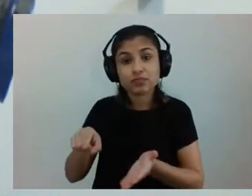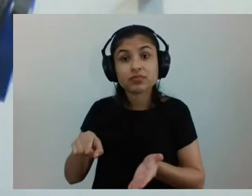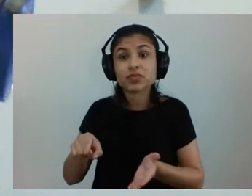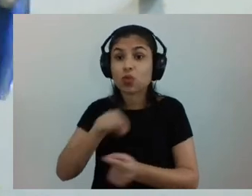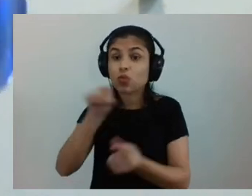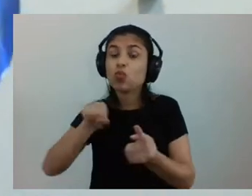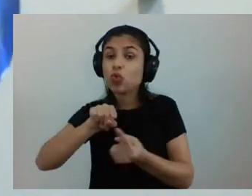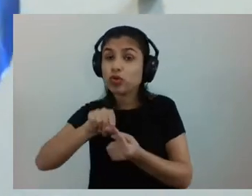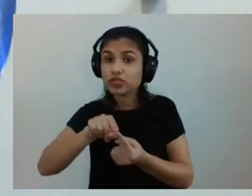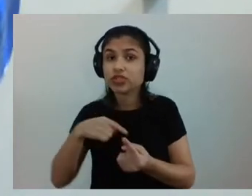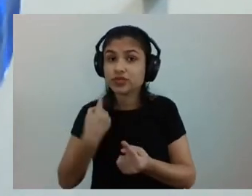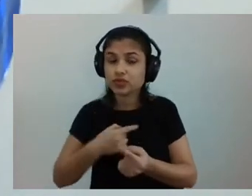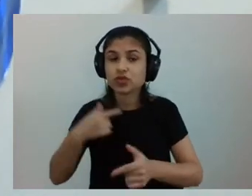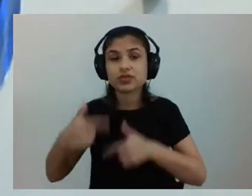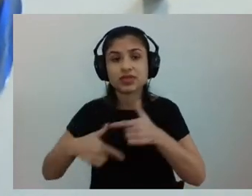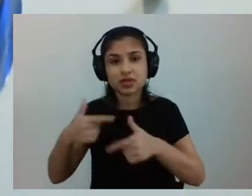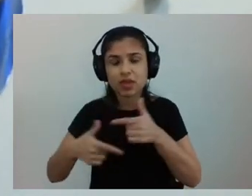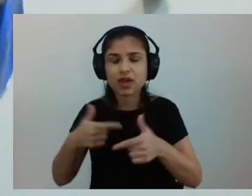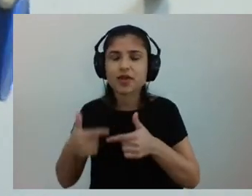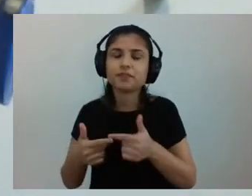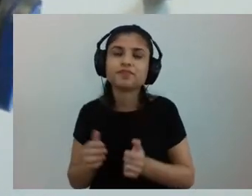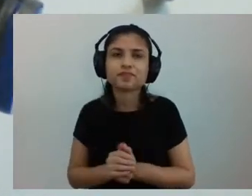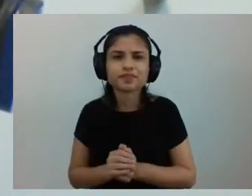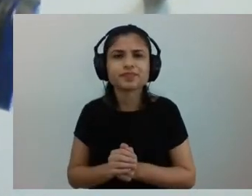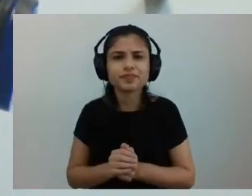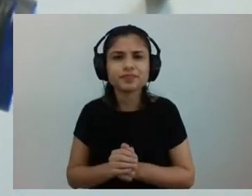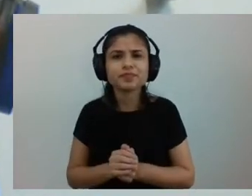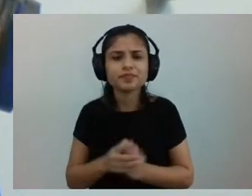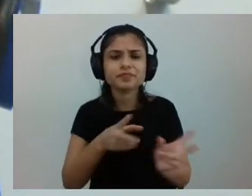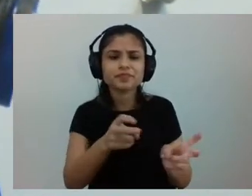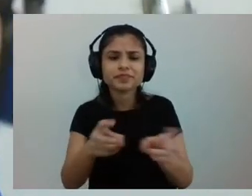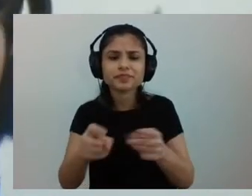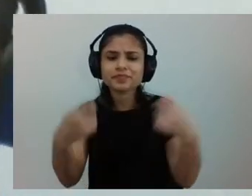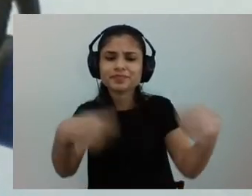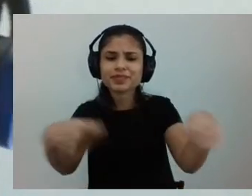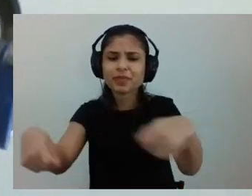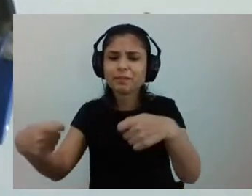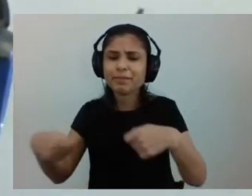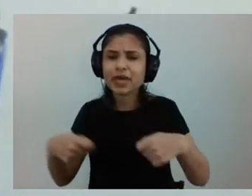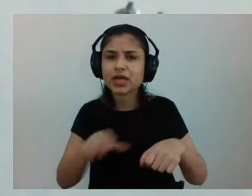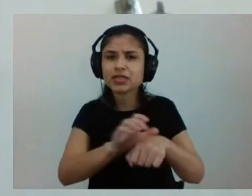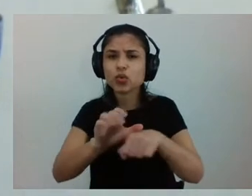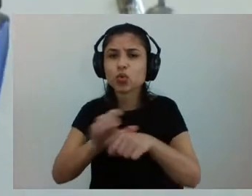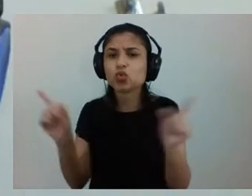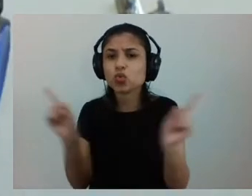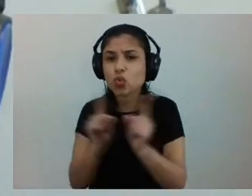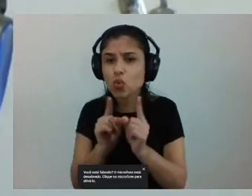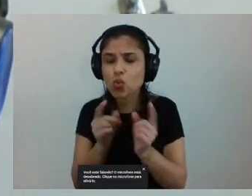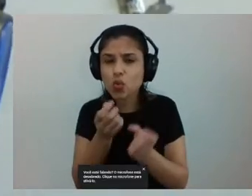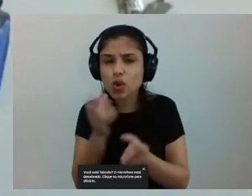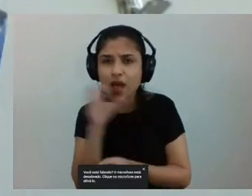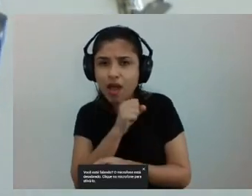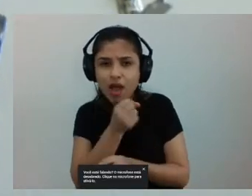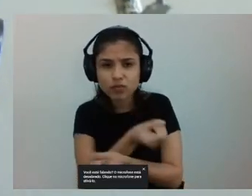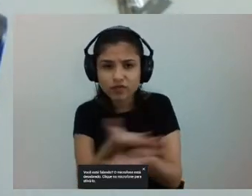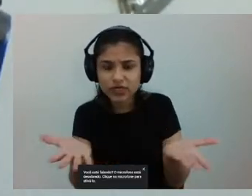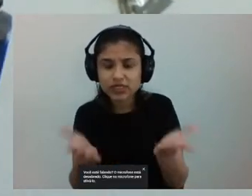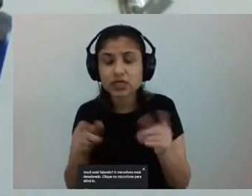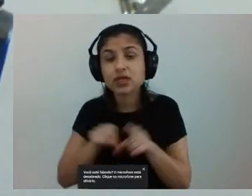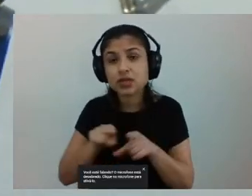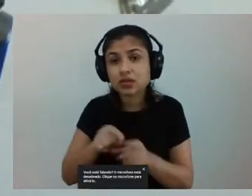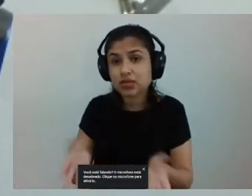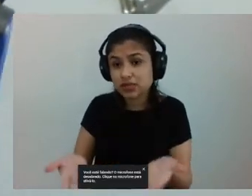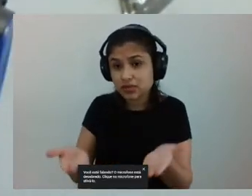né, verificando essas demandas, esses cursos rápidos, e também incentivando o oferecimento desse tipo